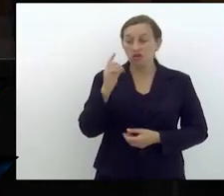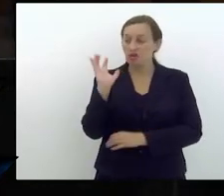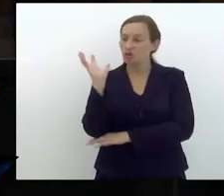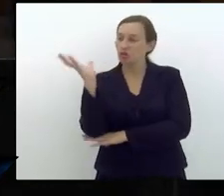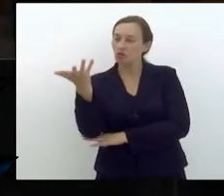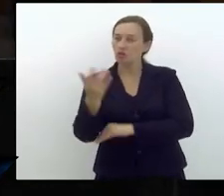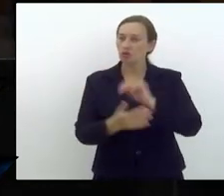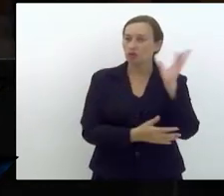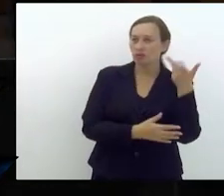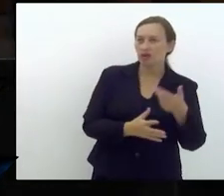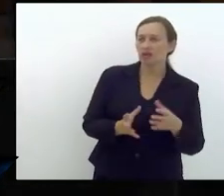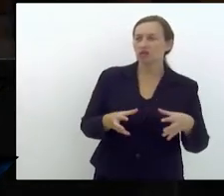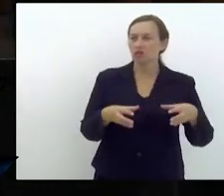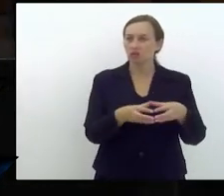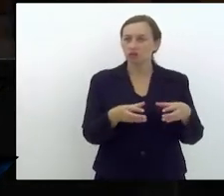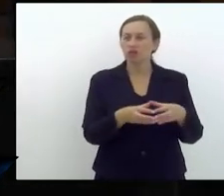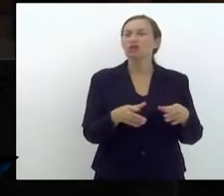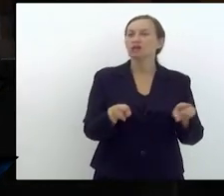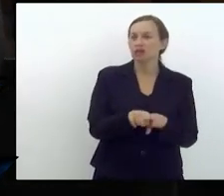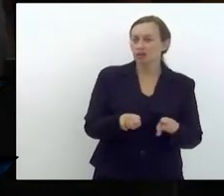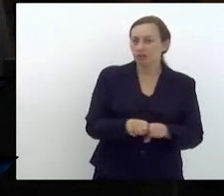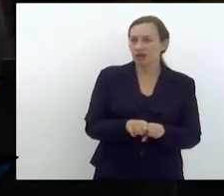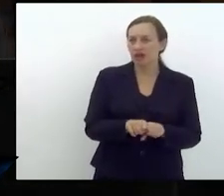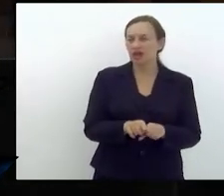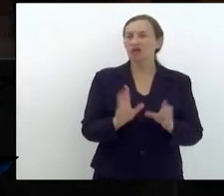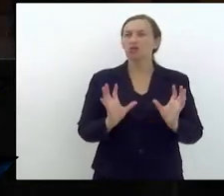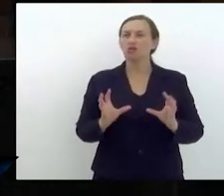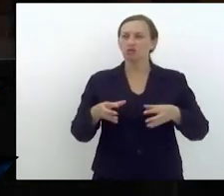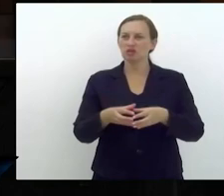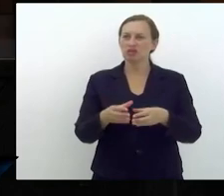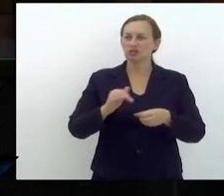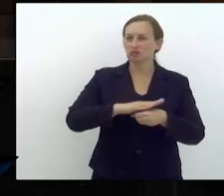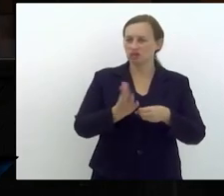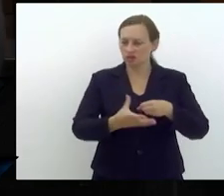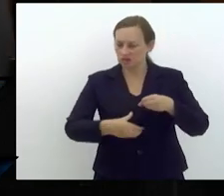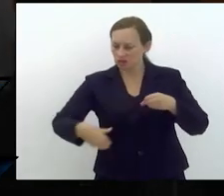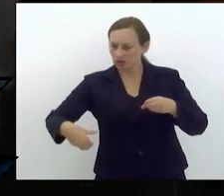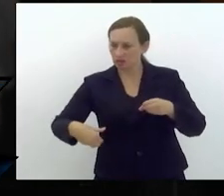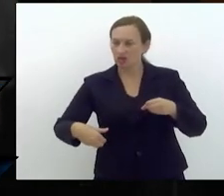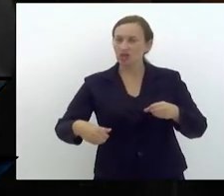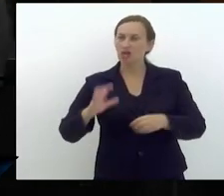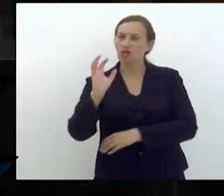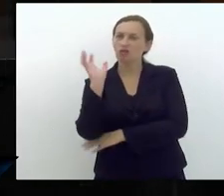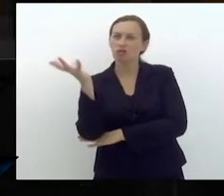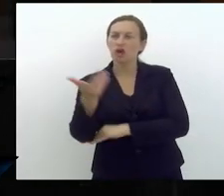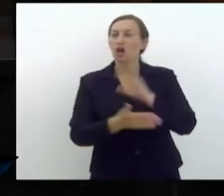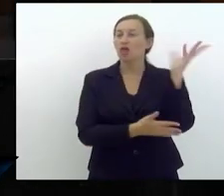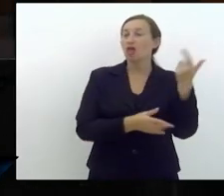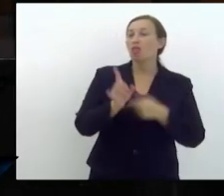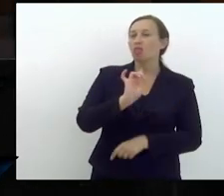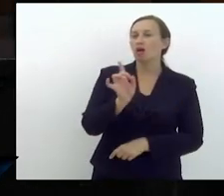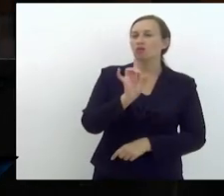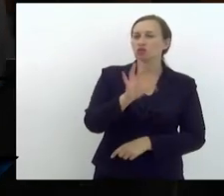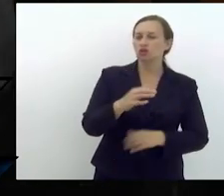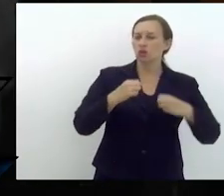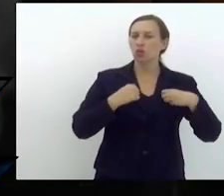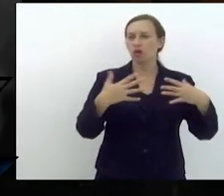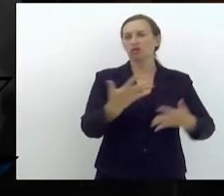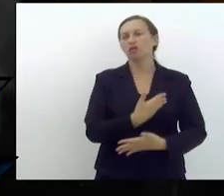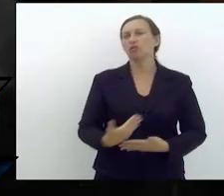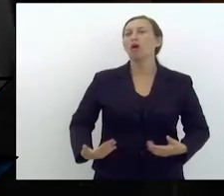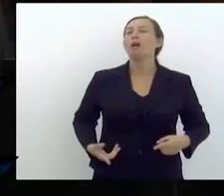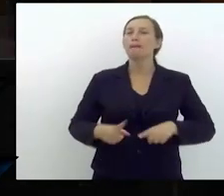e a de saneamento ambiental no sentido não só de promover audiência pública